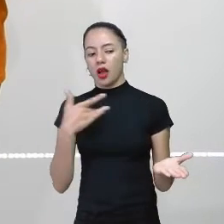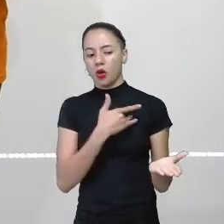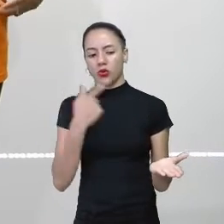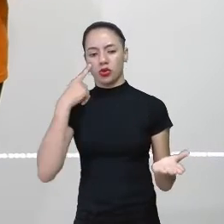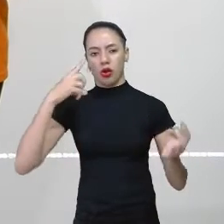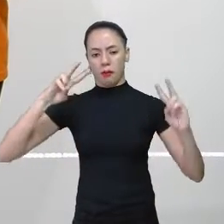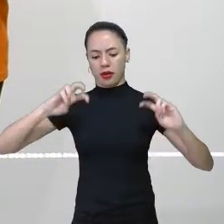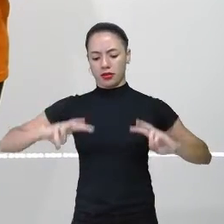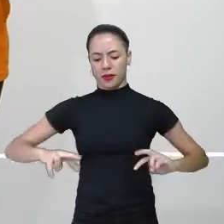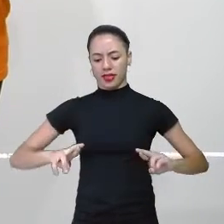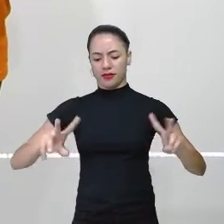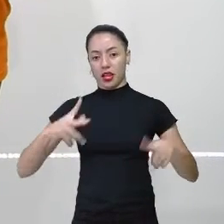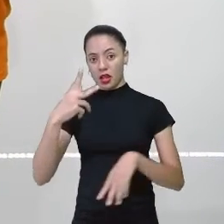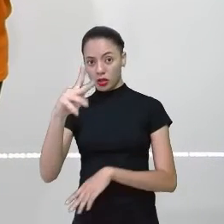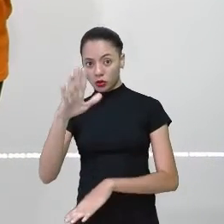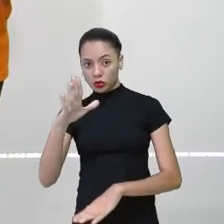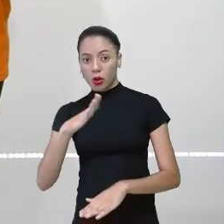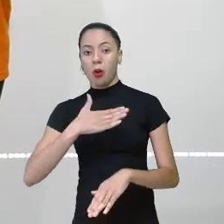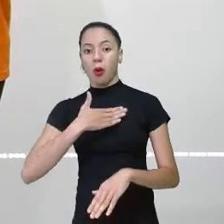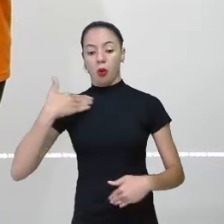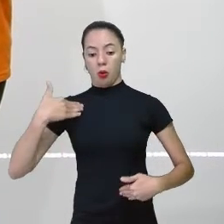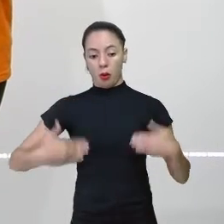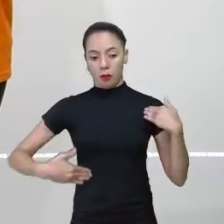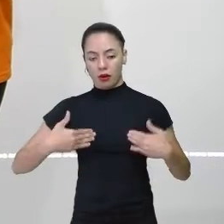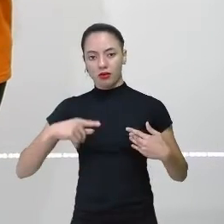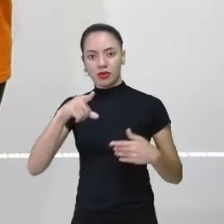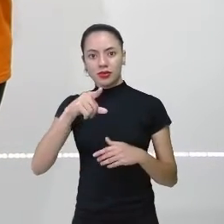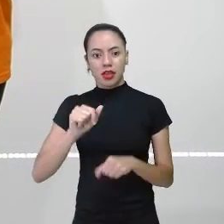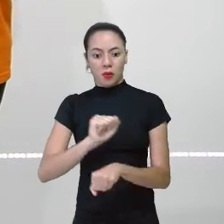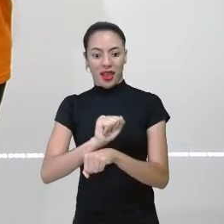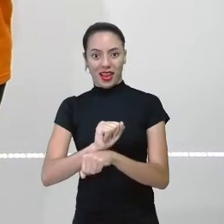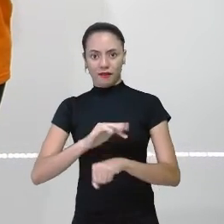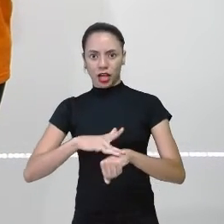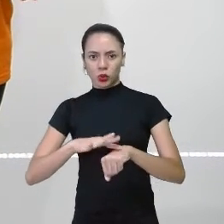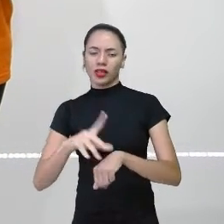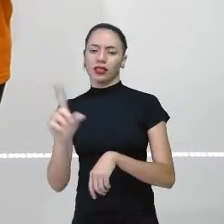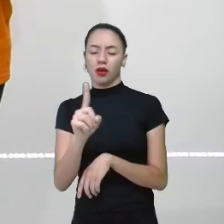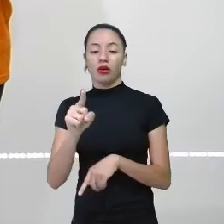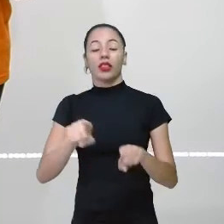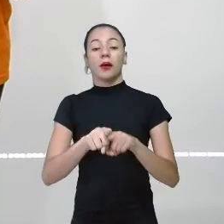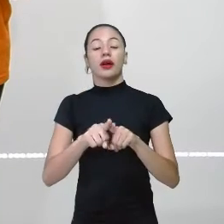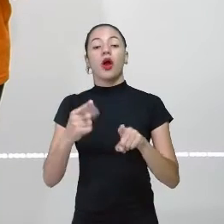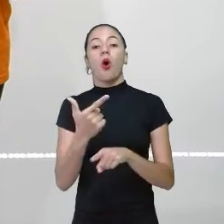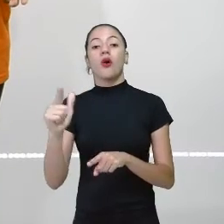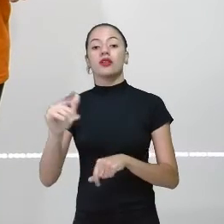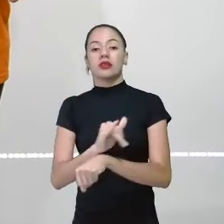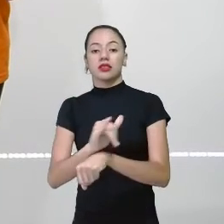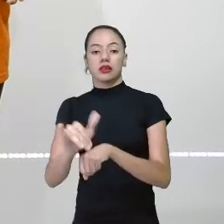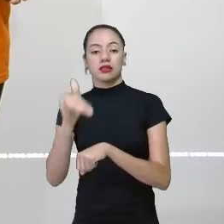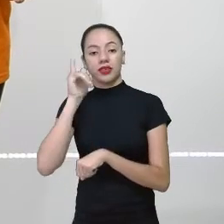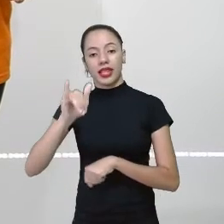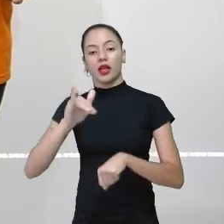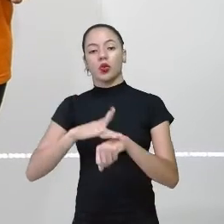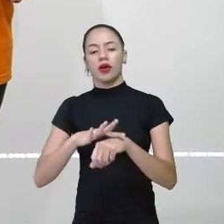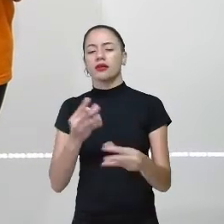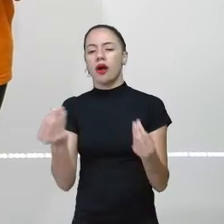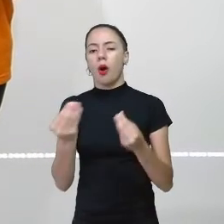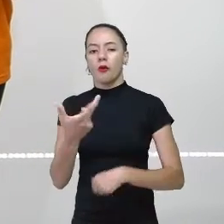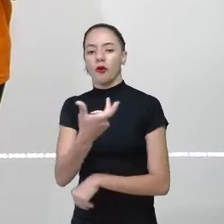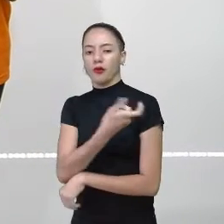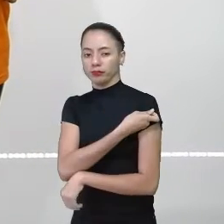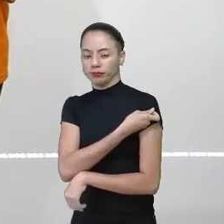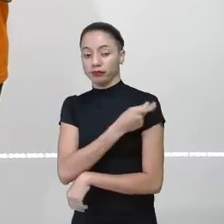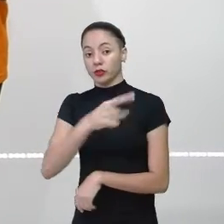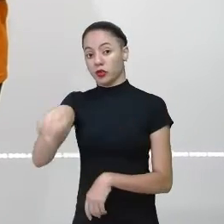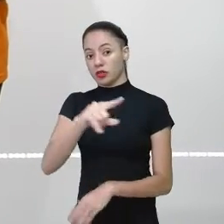corpo. Não esperem estar doente. E outra forma de prevenção de doenças é a vacina, gente. Então, vocês que estão